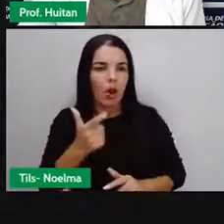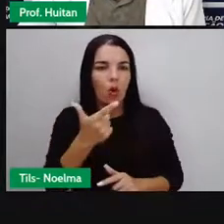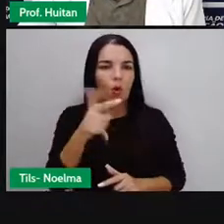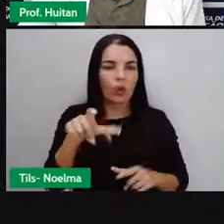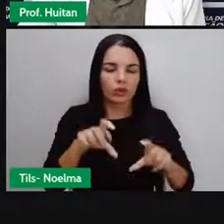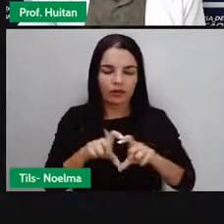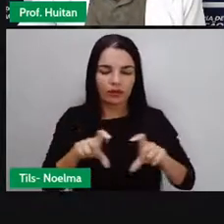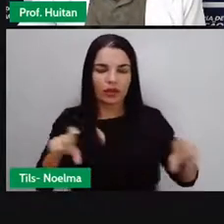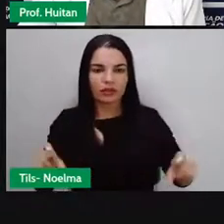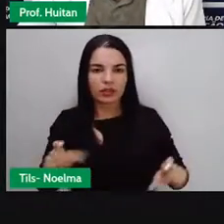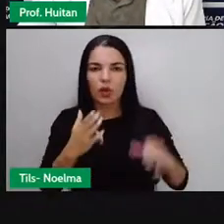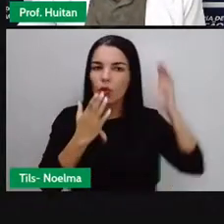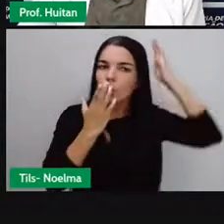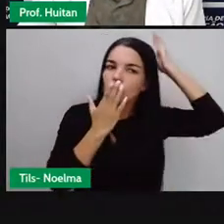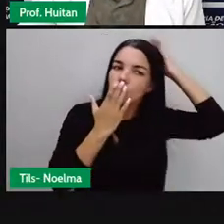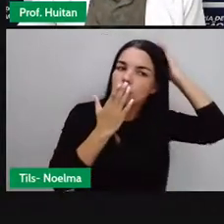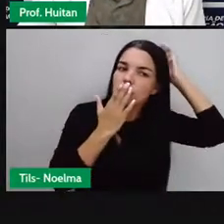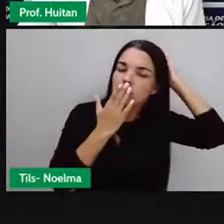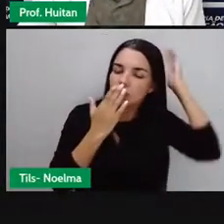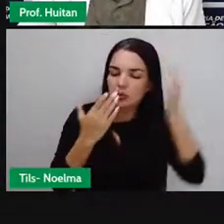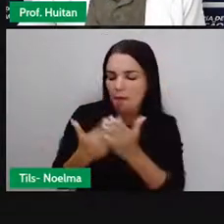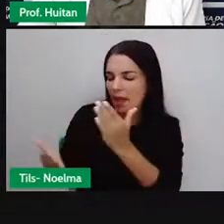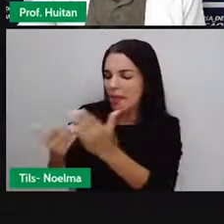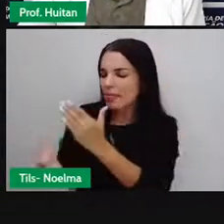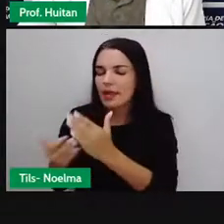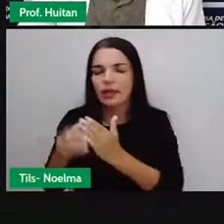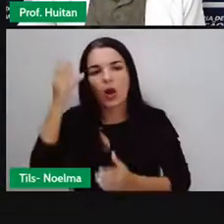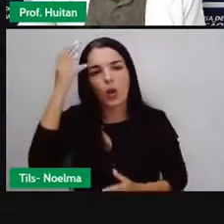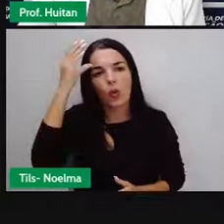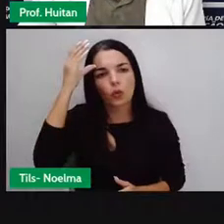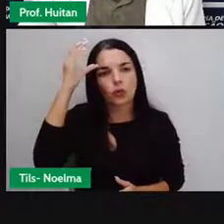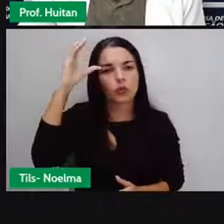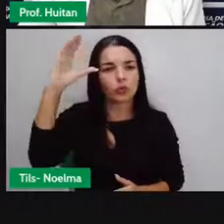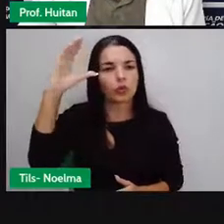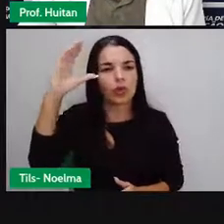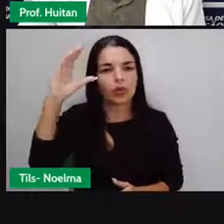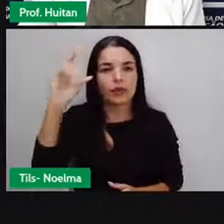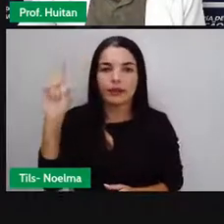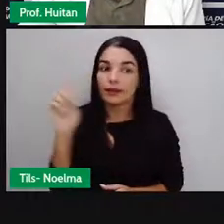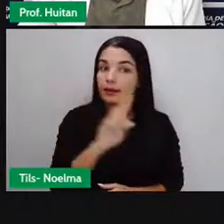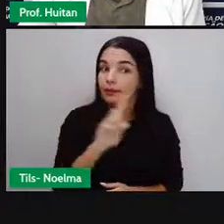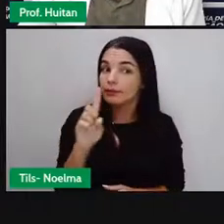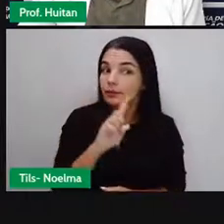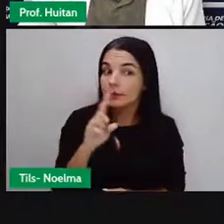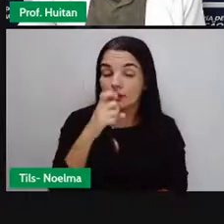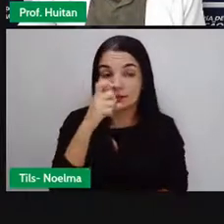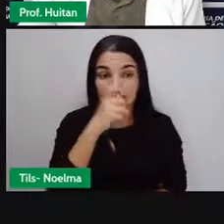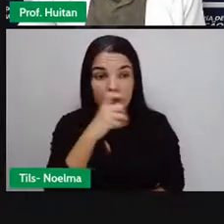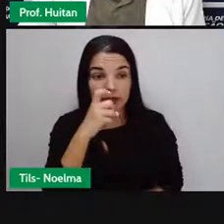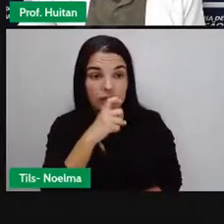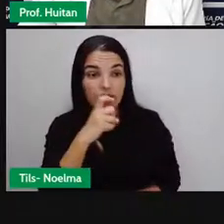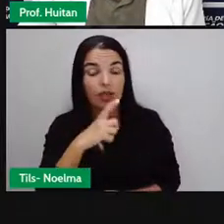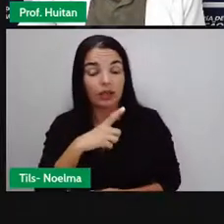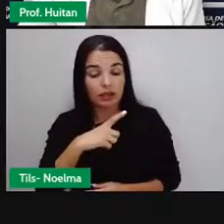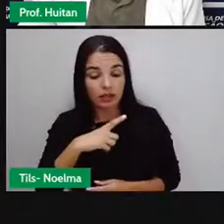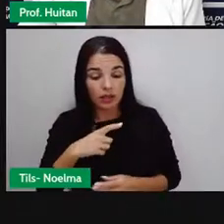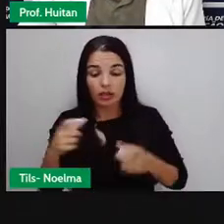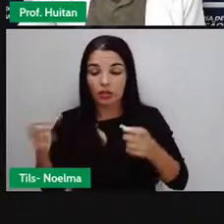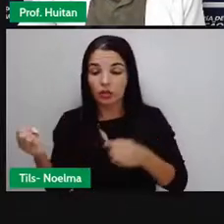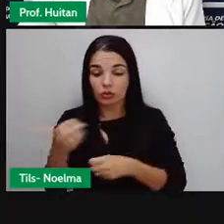vídeo agora que os índios não estão perdendo a sua cultura. Eles estão ganhando novos espaços, mas eles preservam a sua